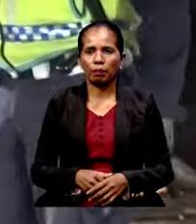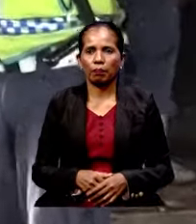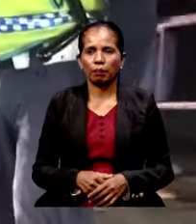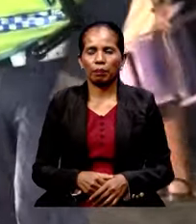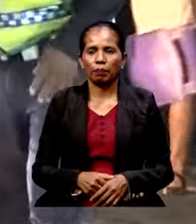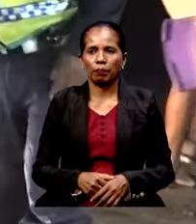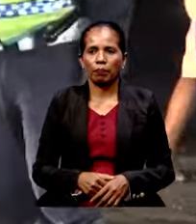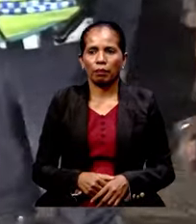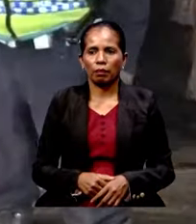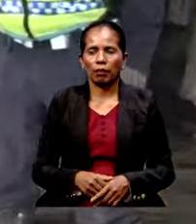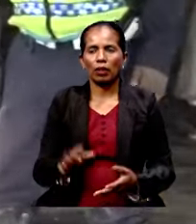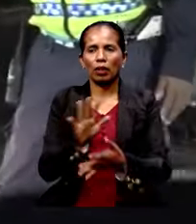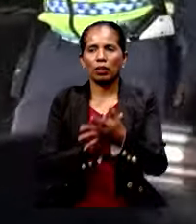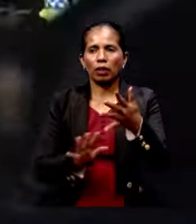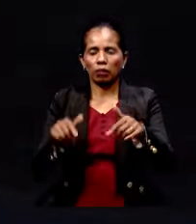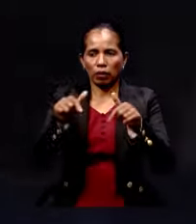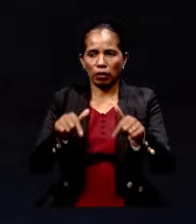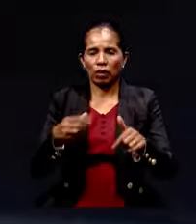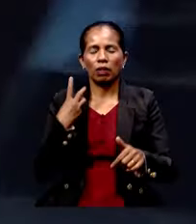Durante a celebração nene, tenia